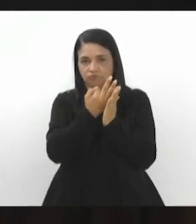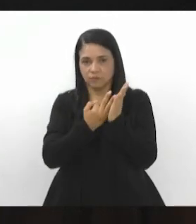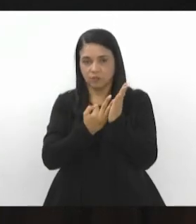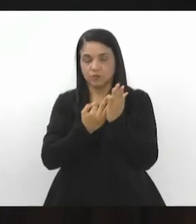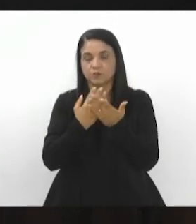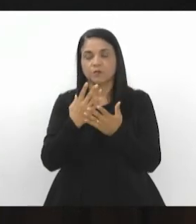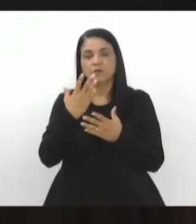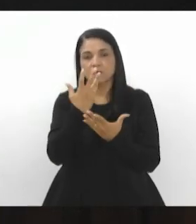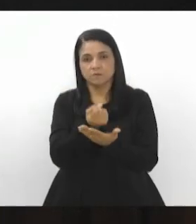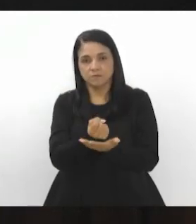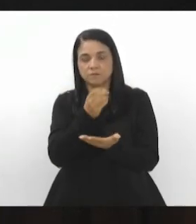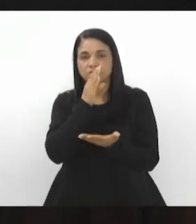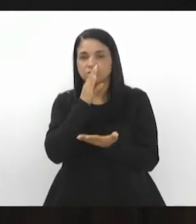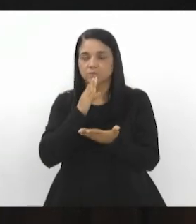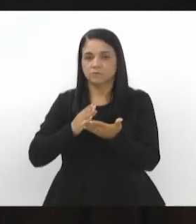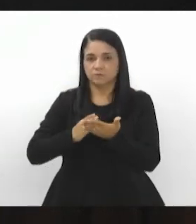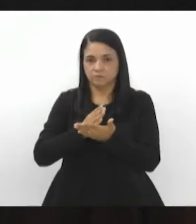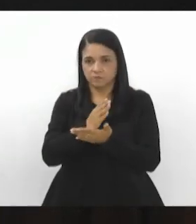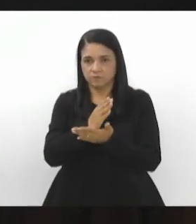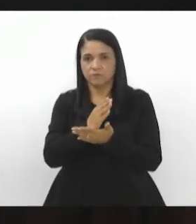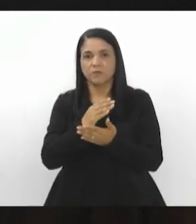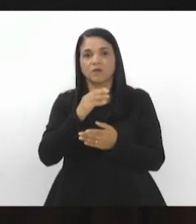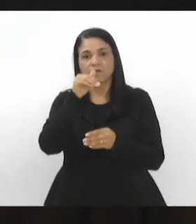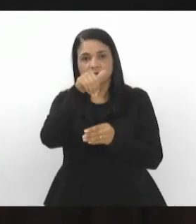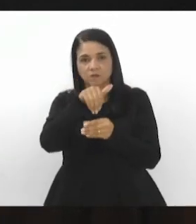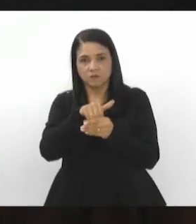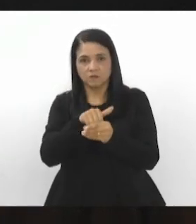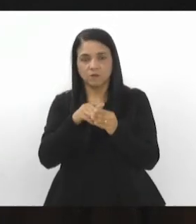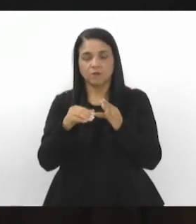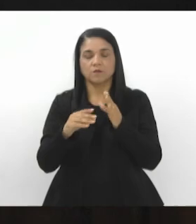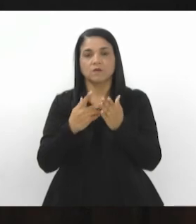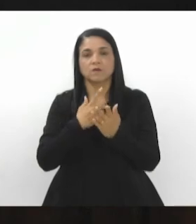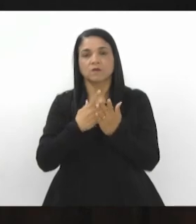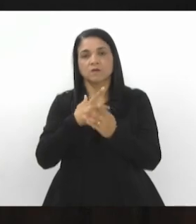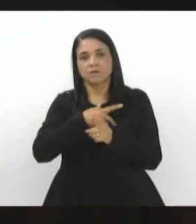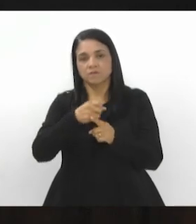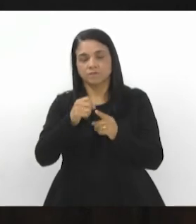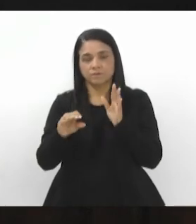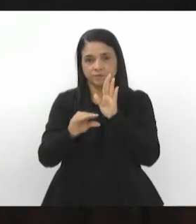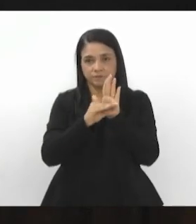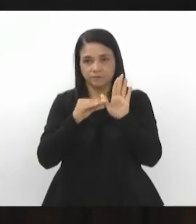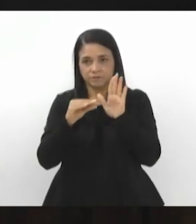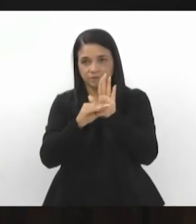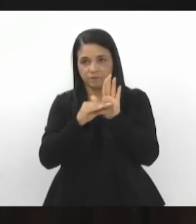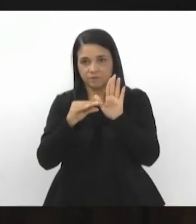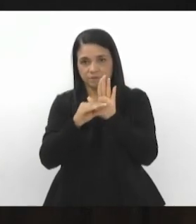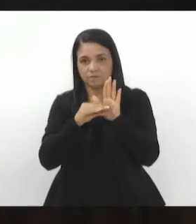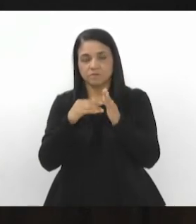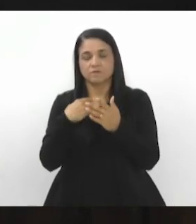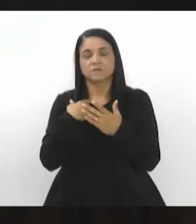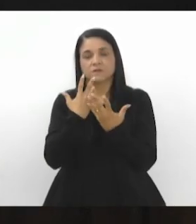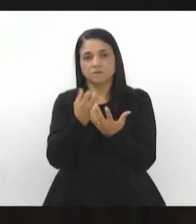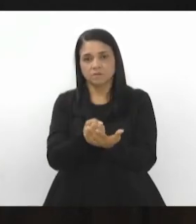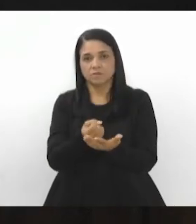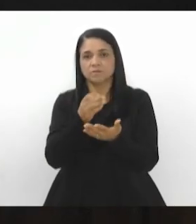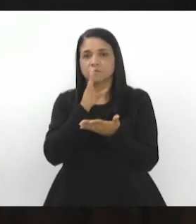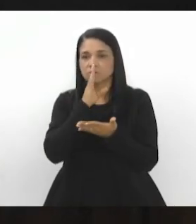aprovam, permaneçam como estão. Aprovado. Em votação, a redação do vencido assim emendada. Senhores que aprovam, permaneçam como